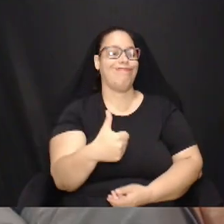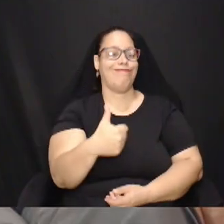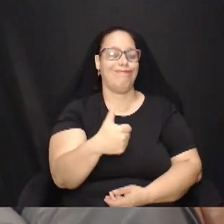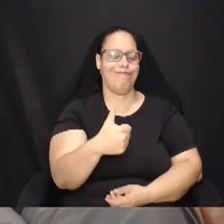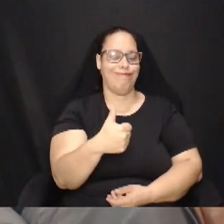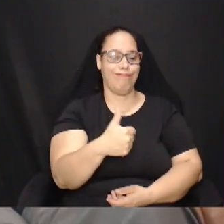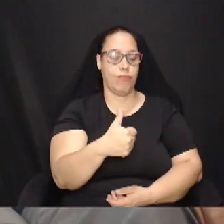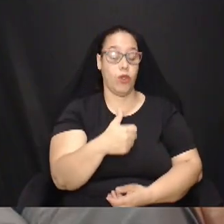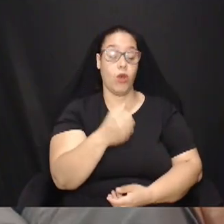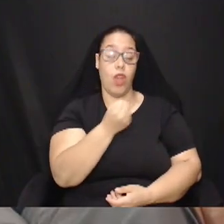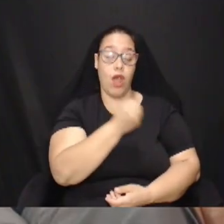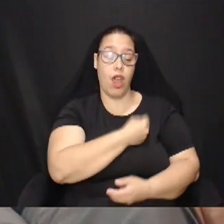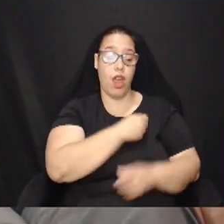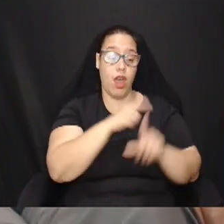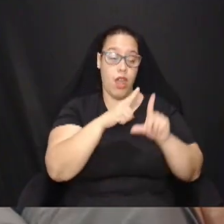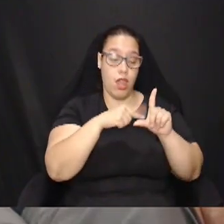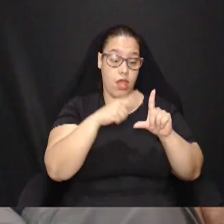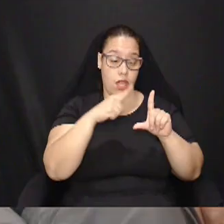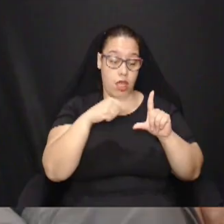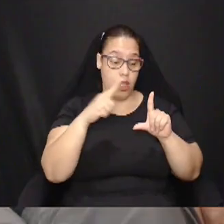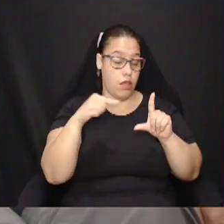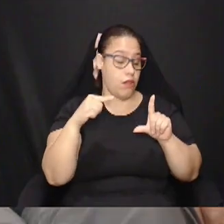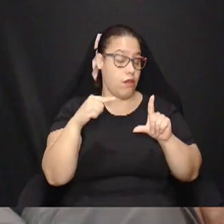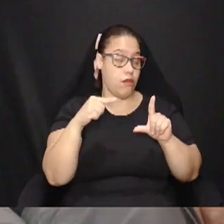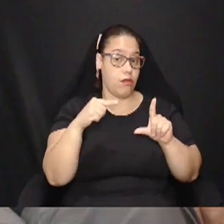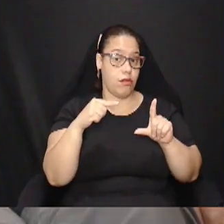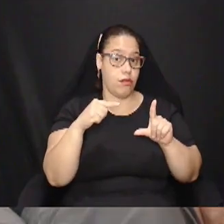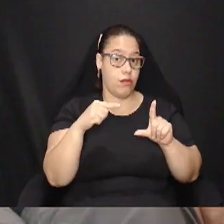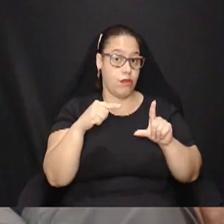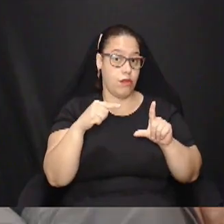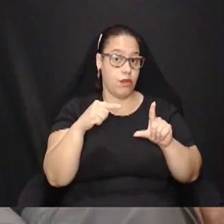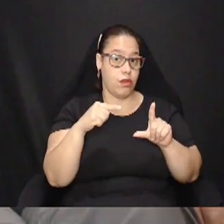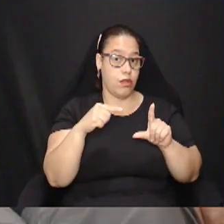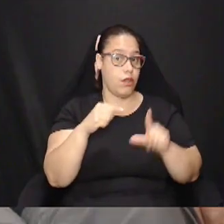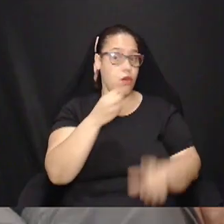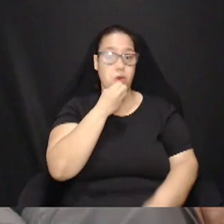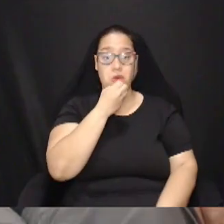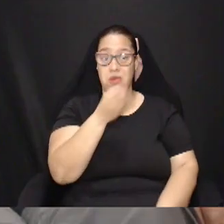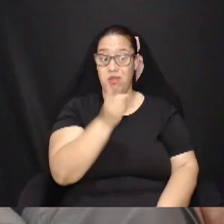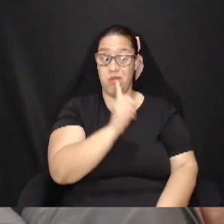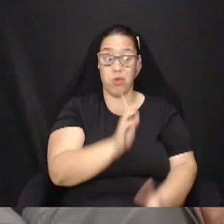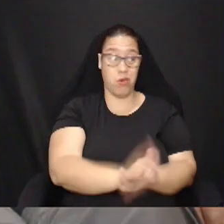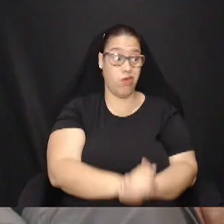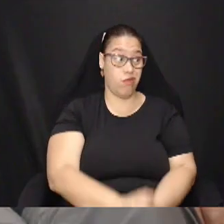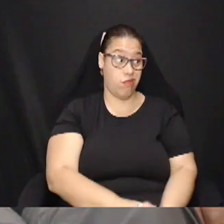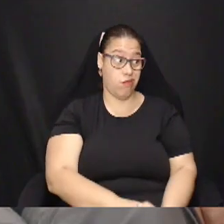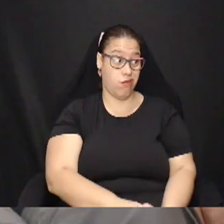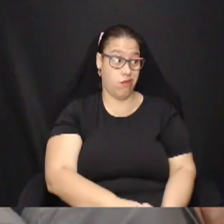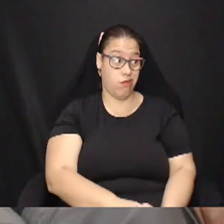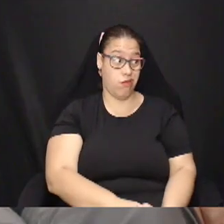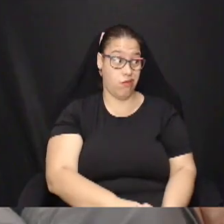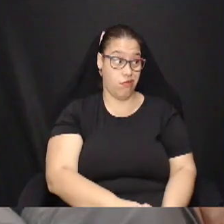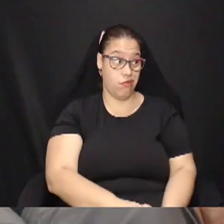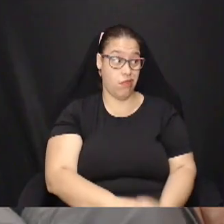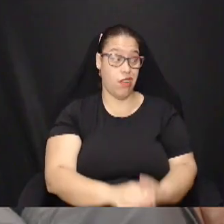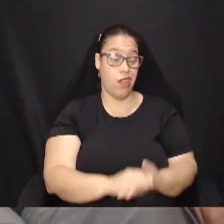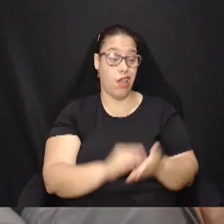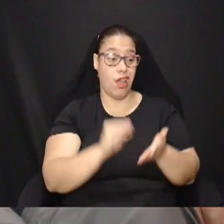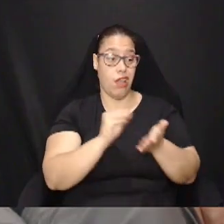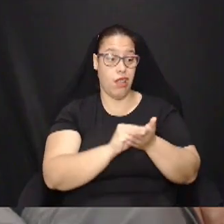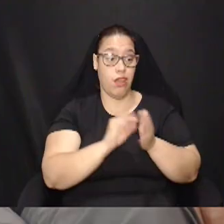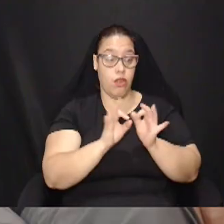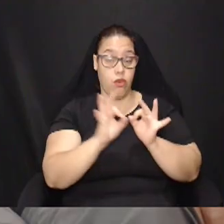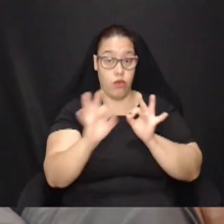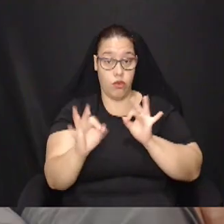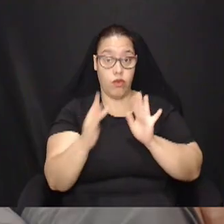números, estatisticamente, ele não é nem um pouco otimista. A pauta de longevidade, ela está crescente, foi tema da redação do